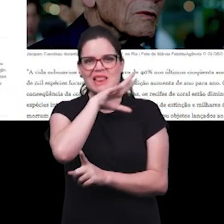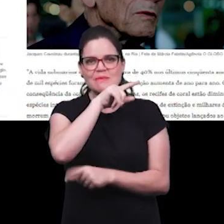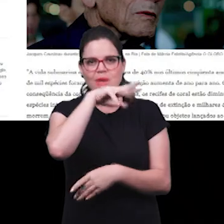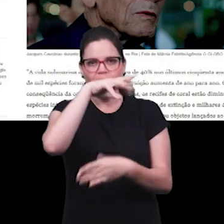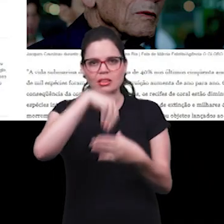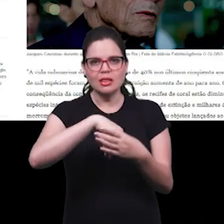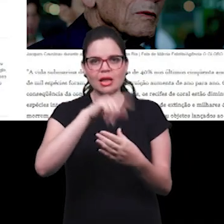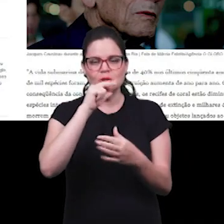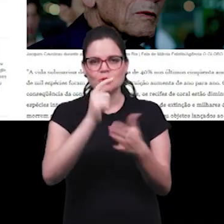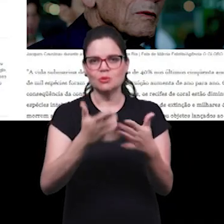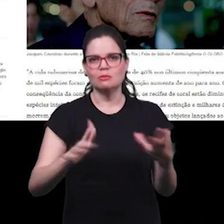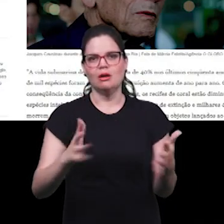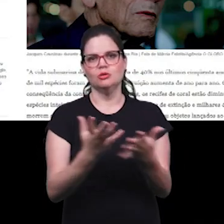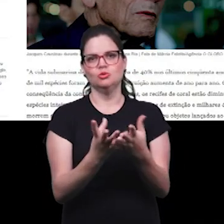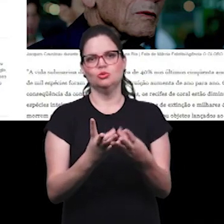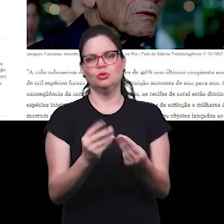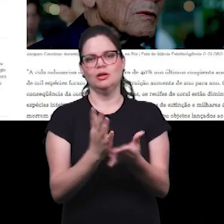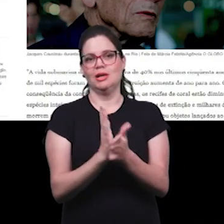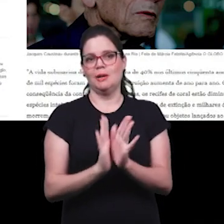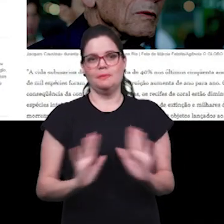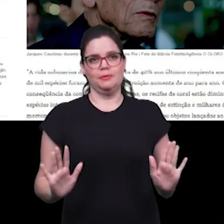Isso comprova para nós